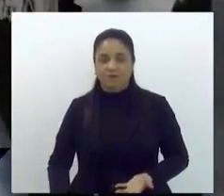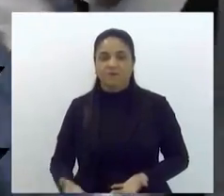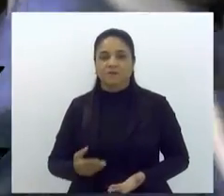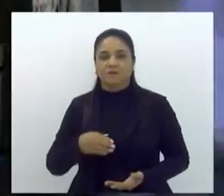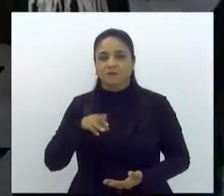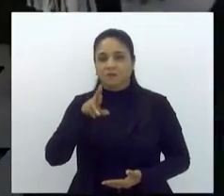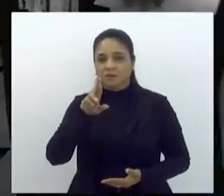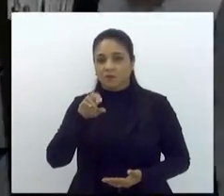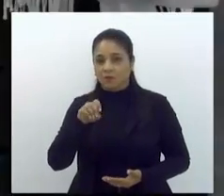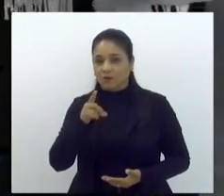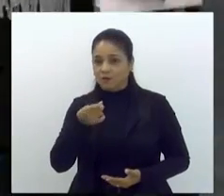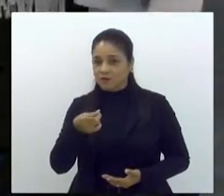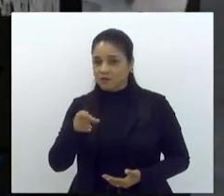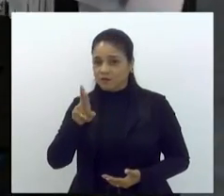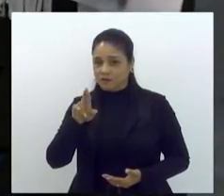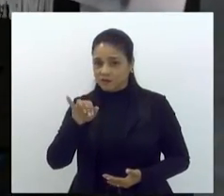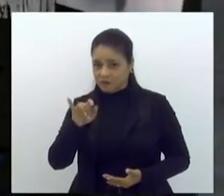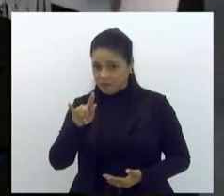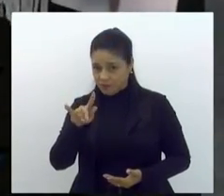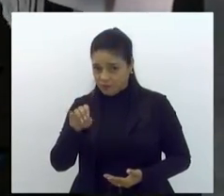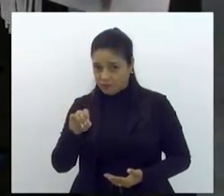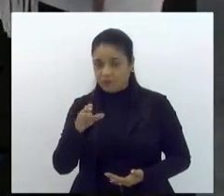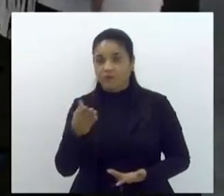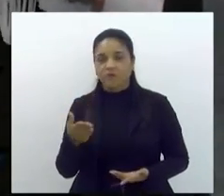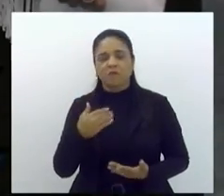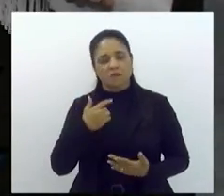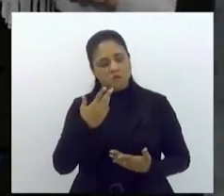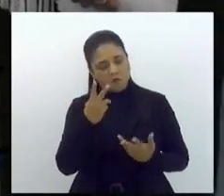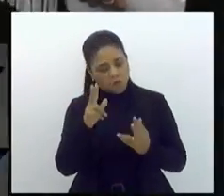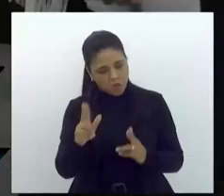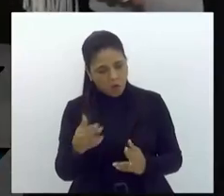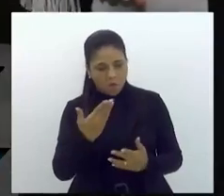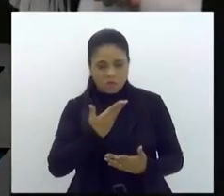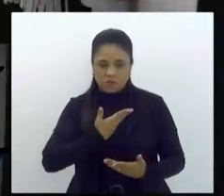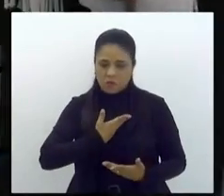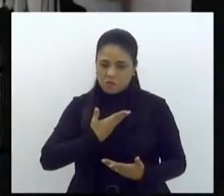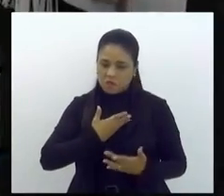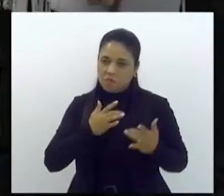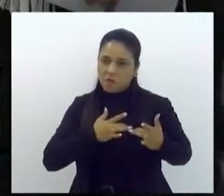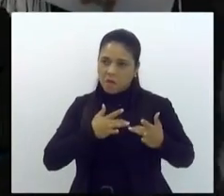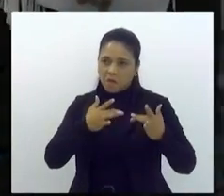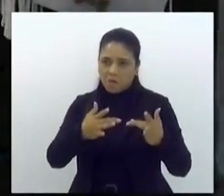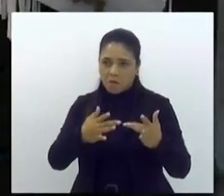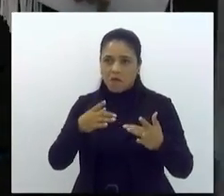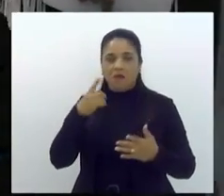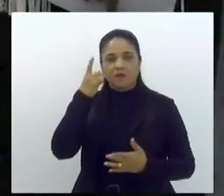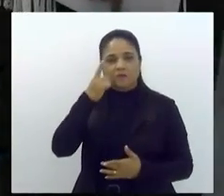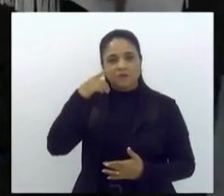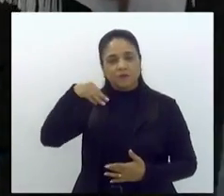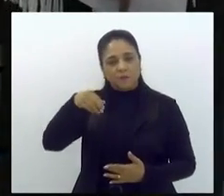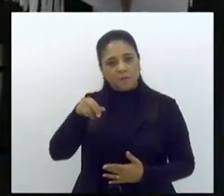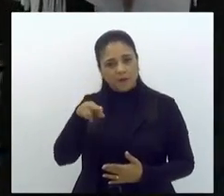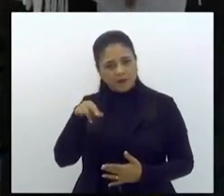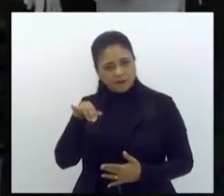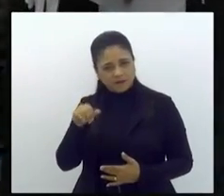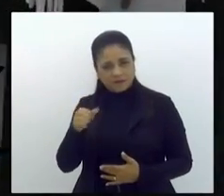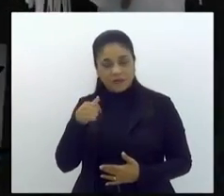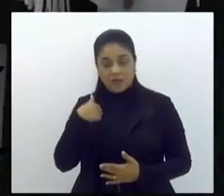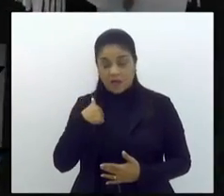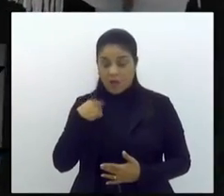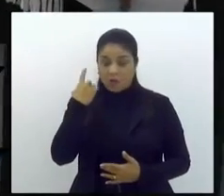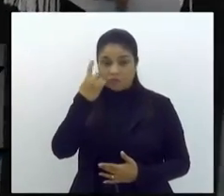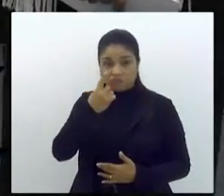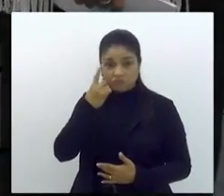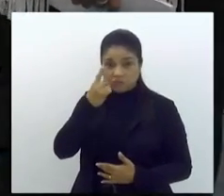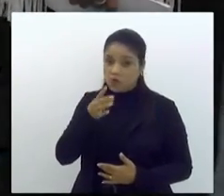como meus colegas prestar solidariedade a nossa companheira Marina do MST Eu talvez sejam dos